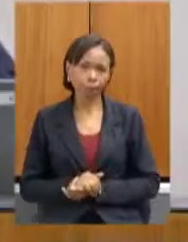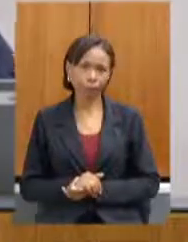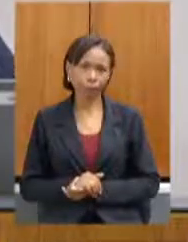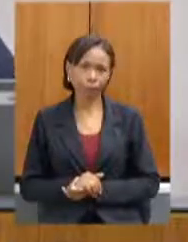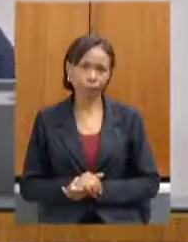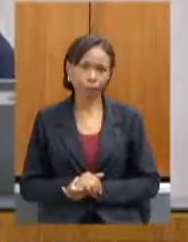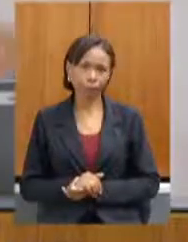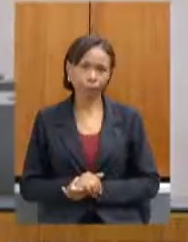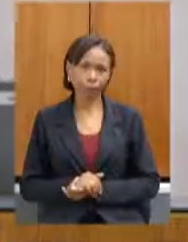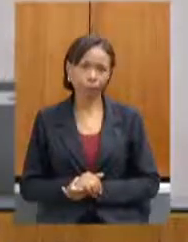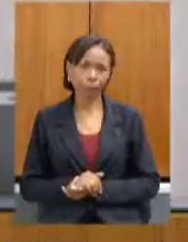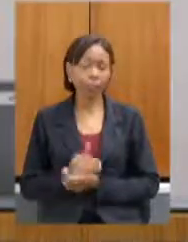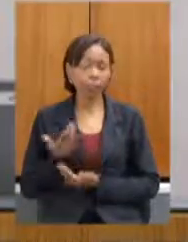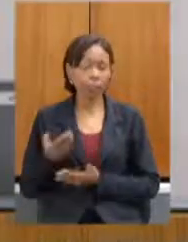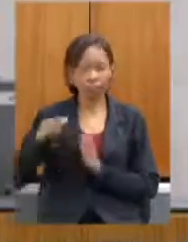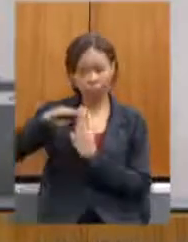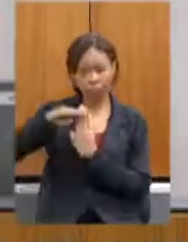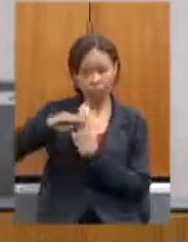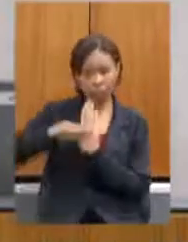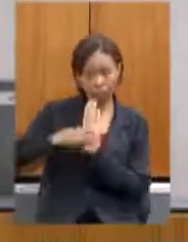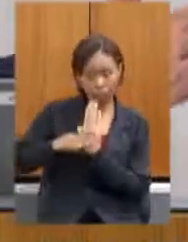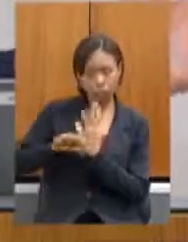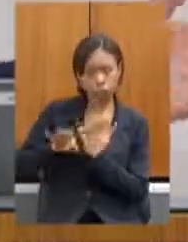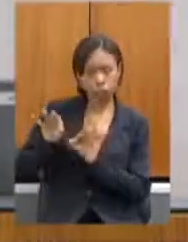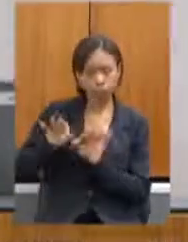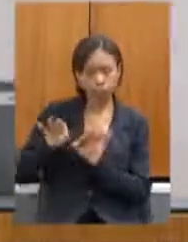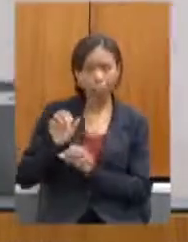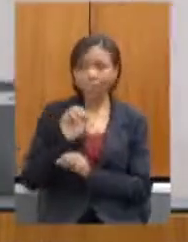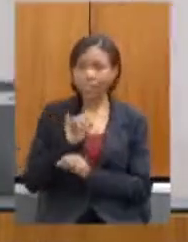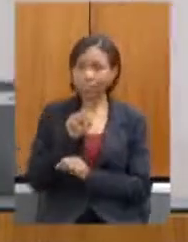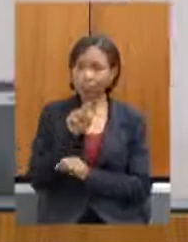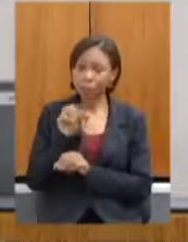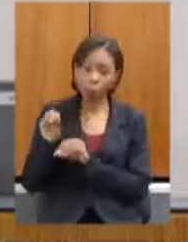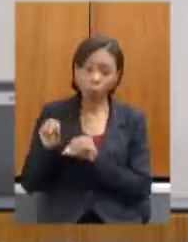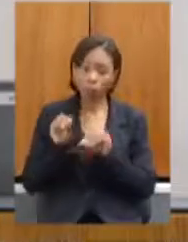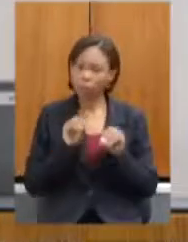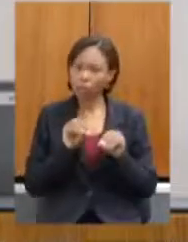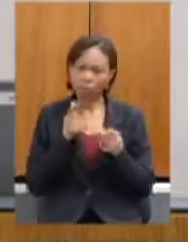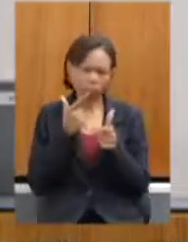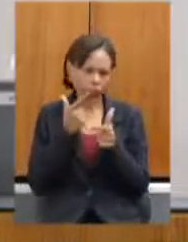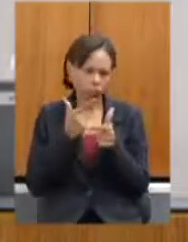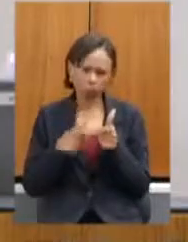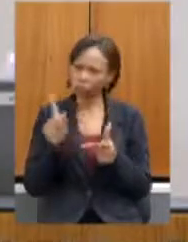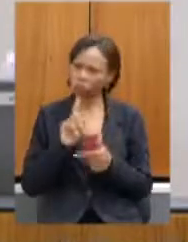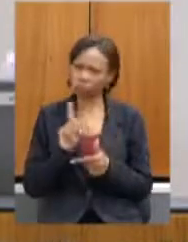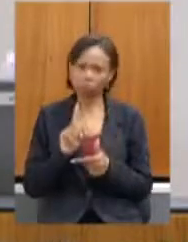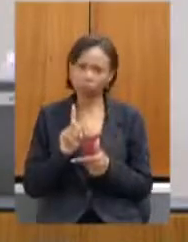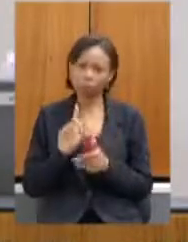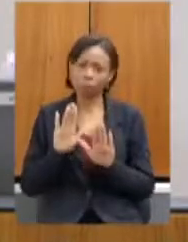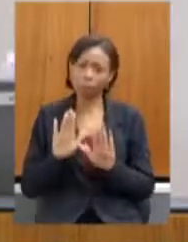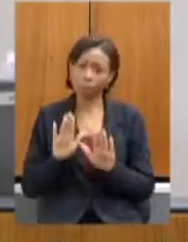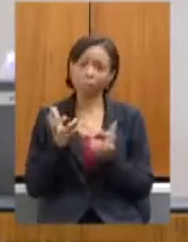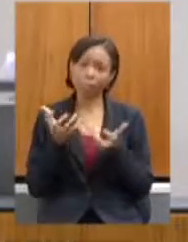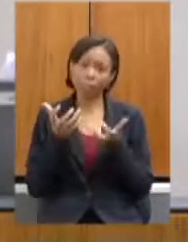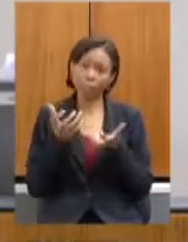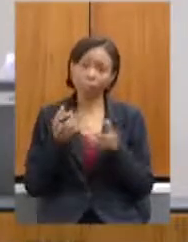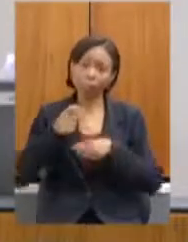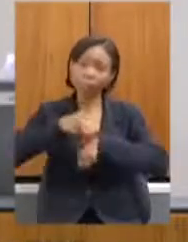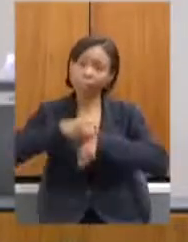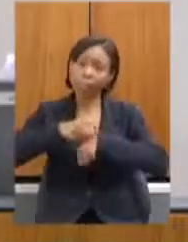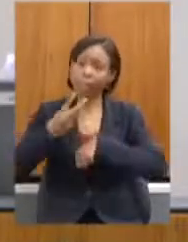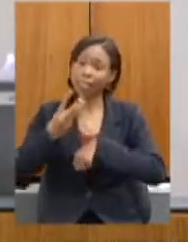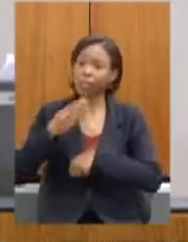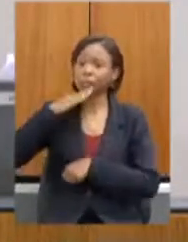Oi e essa programação aqui se tiver que mudá-la não tem problema mas nós queremos trazer aqui as 15